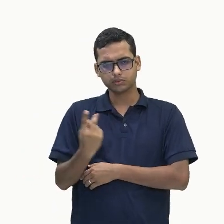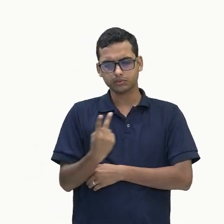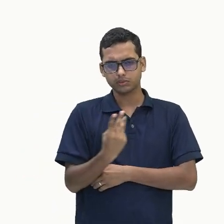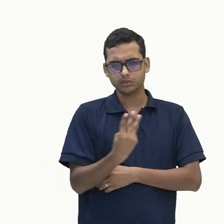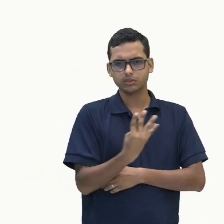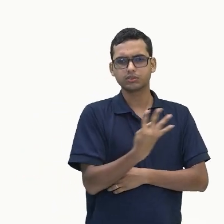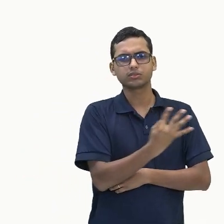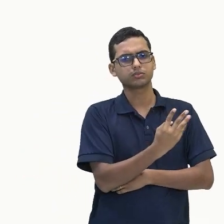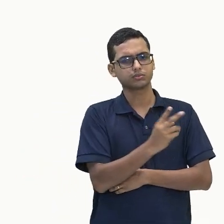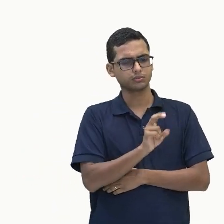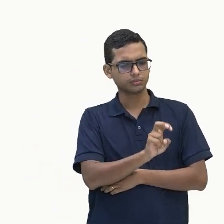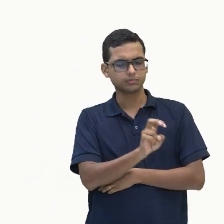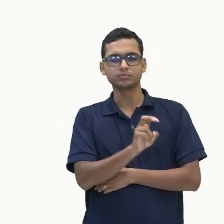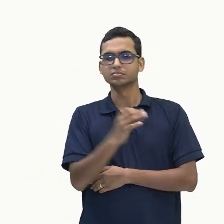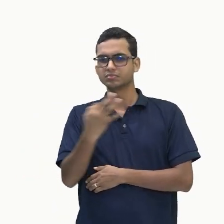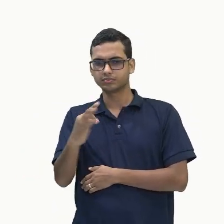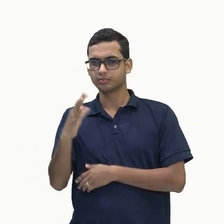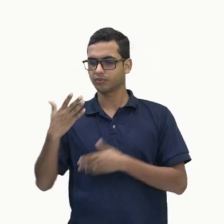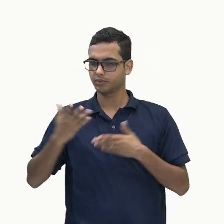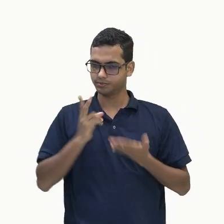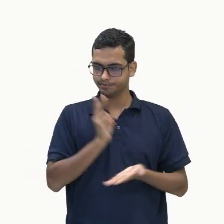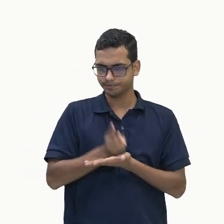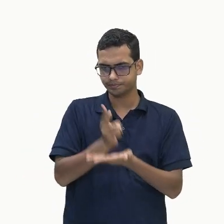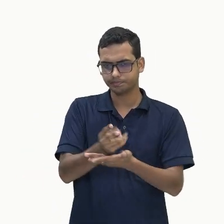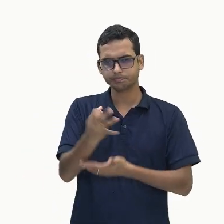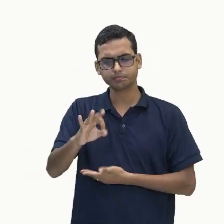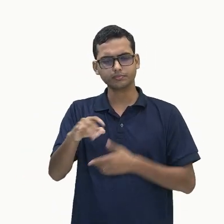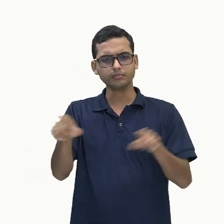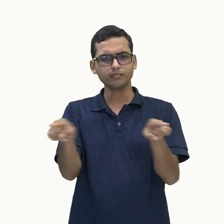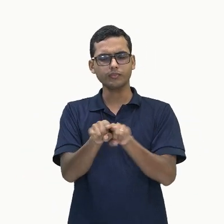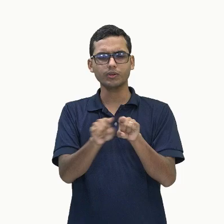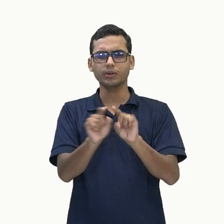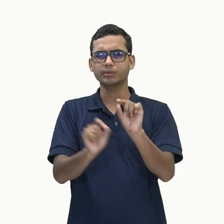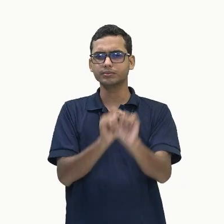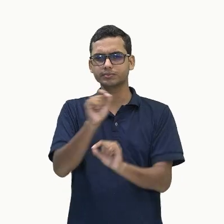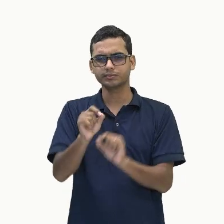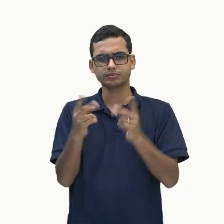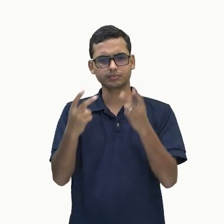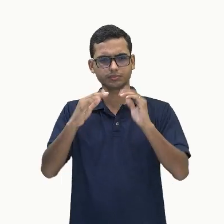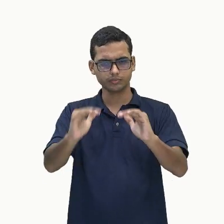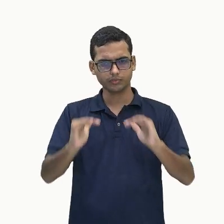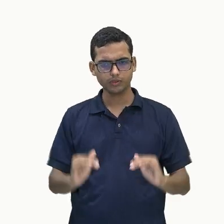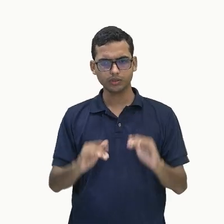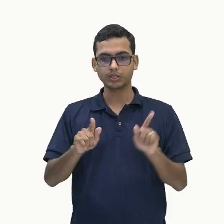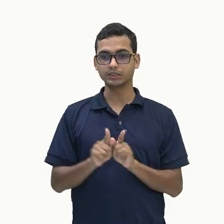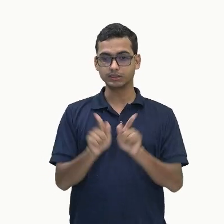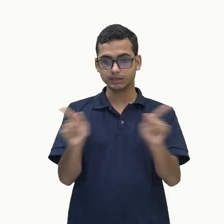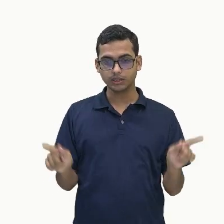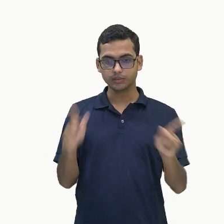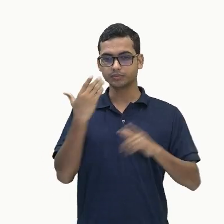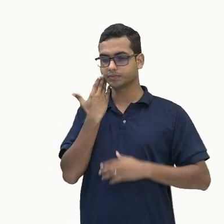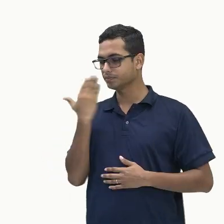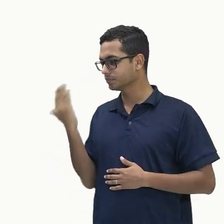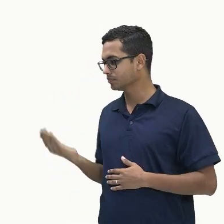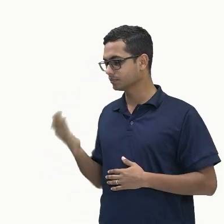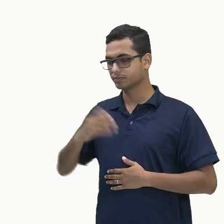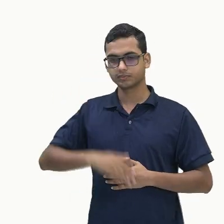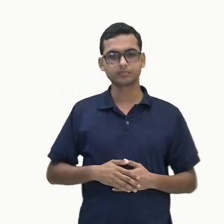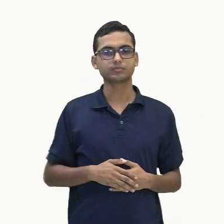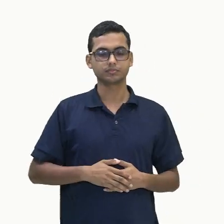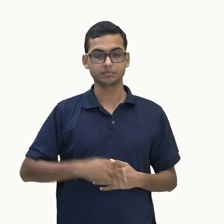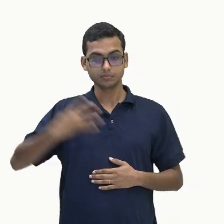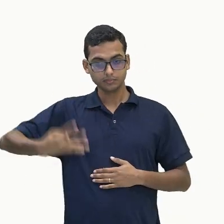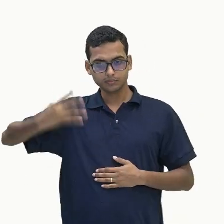outra característica específica deste heredograma que nós podemos identificar são esses gêmeos aqui, da